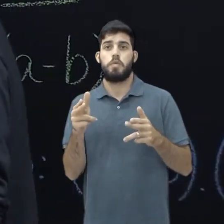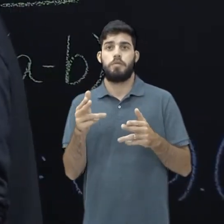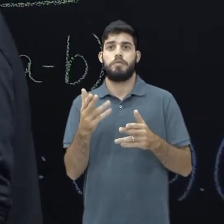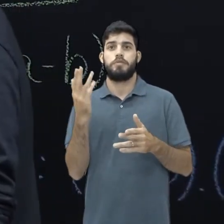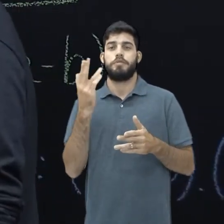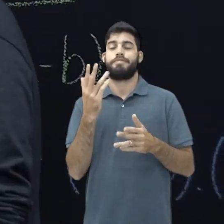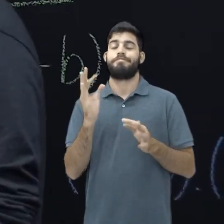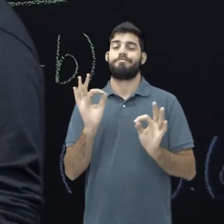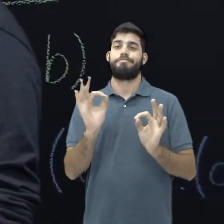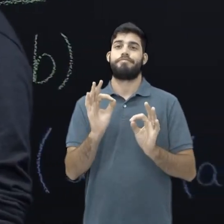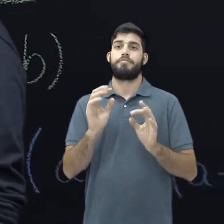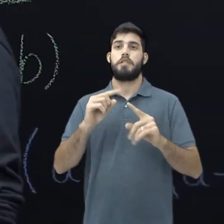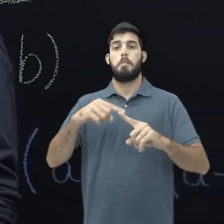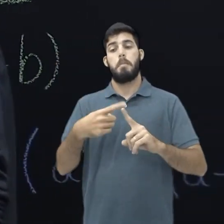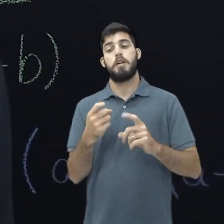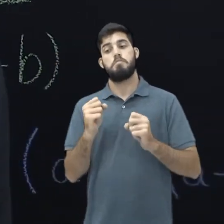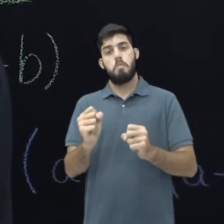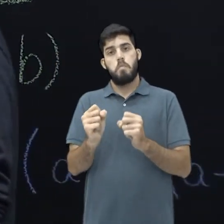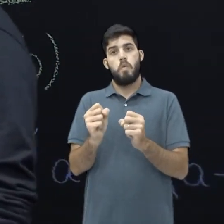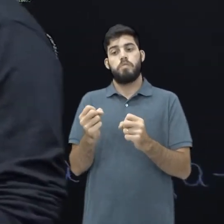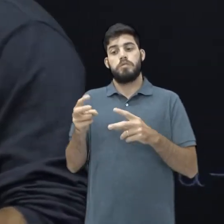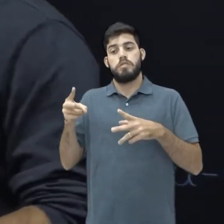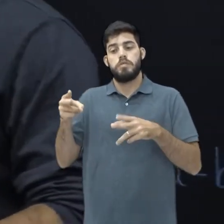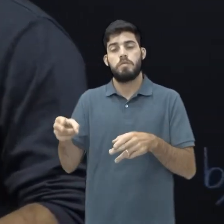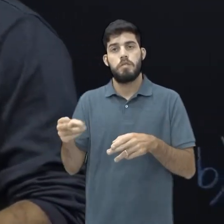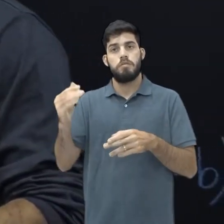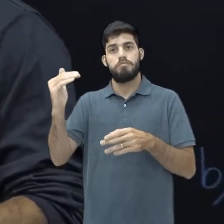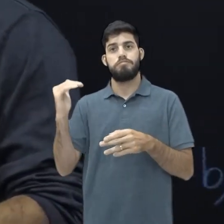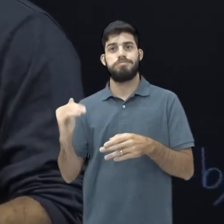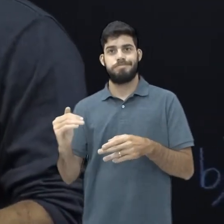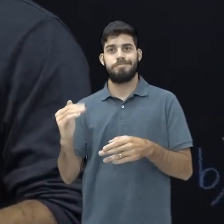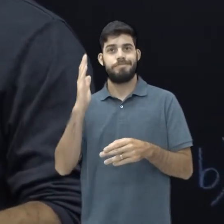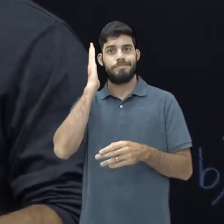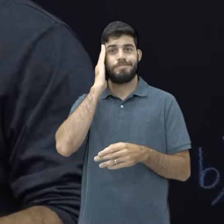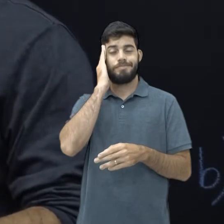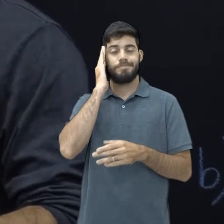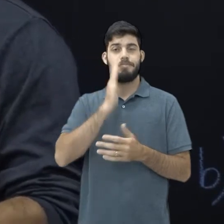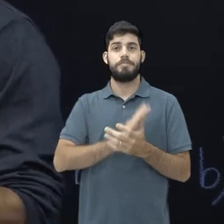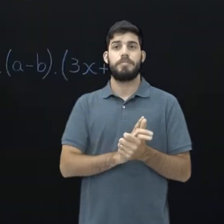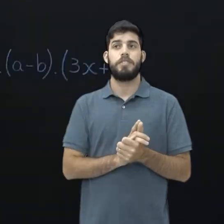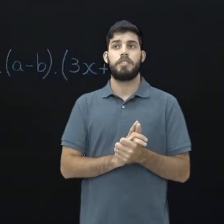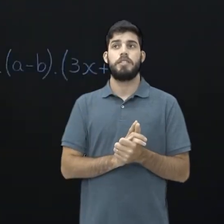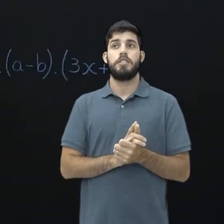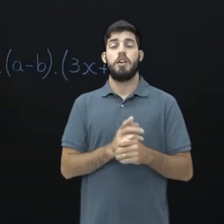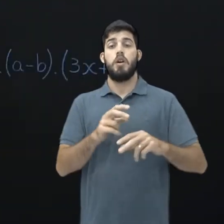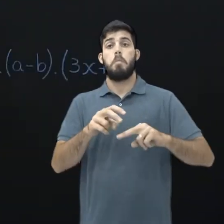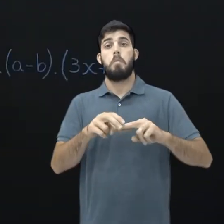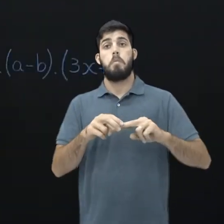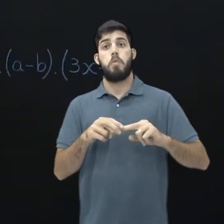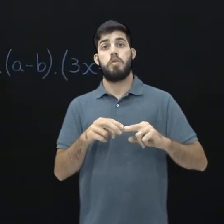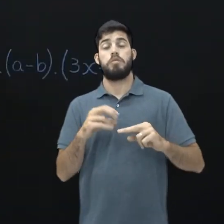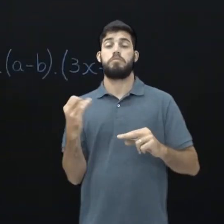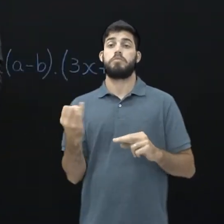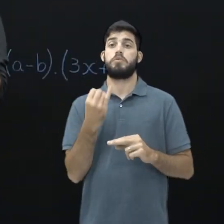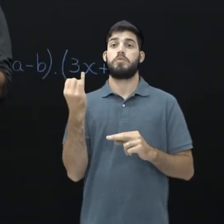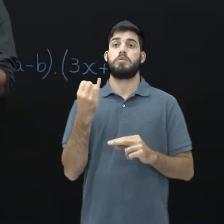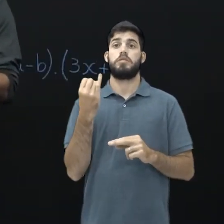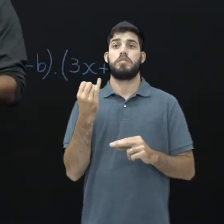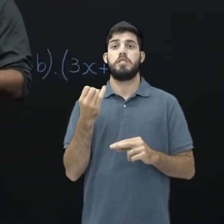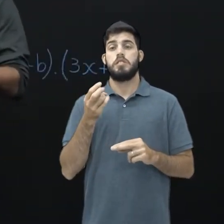sejam iguais, aliás, em relação a cada um desses parênteses aqui. Por isso a necessidade